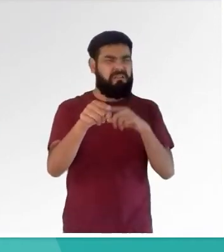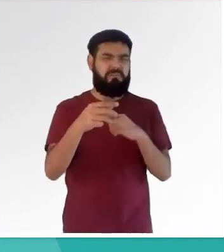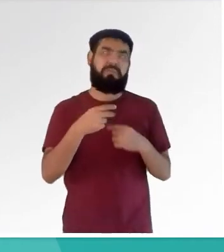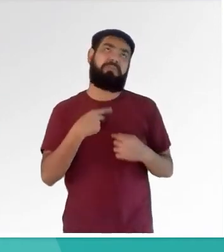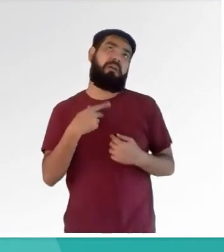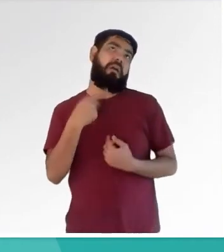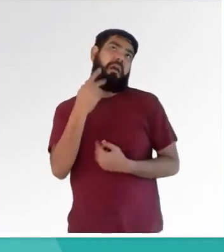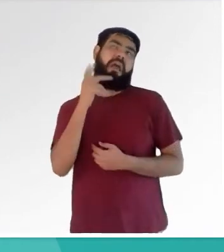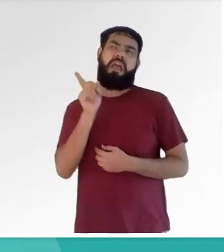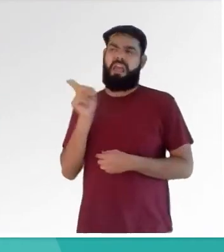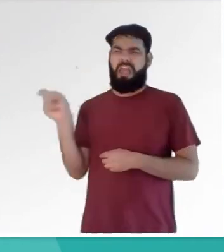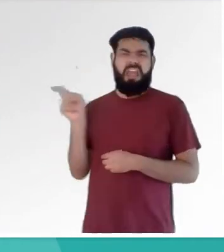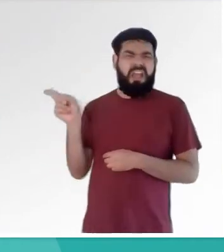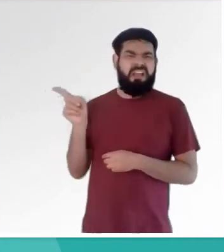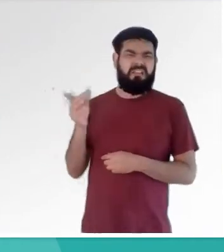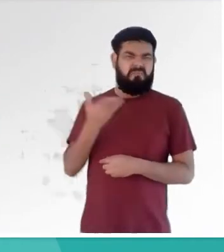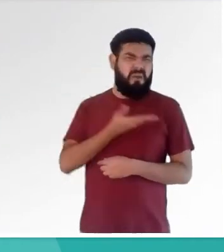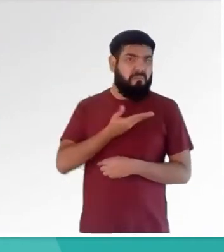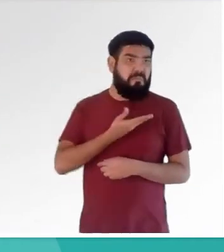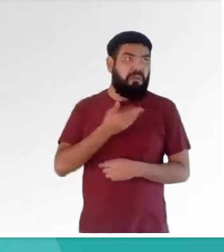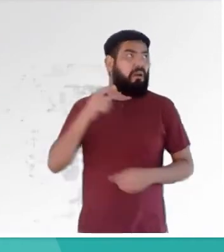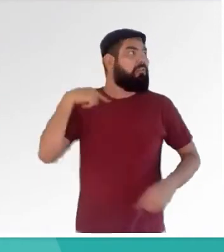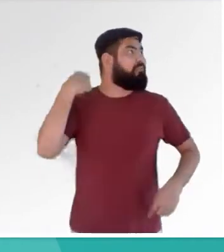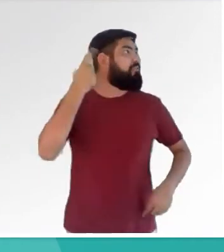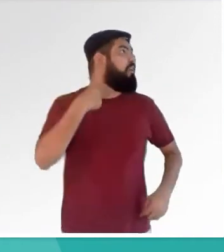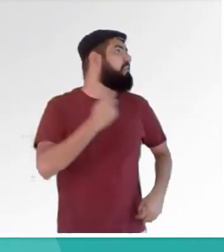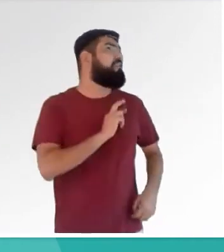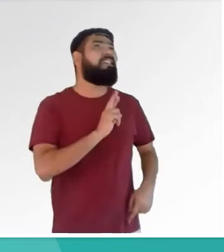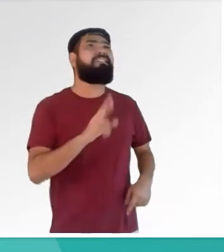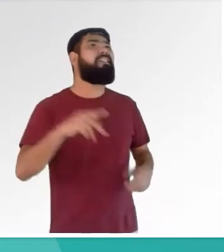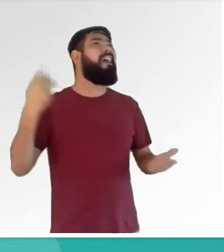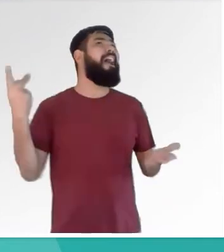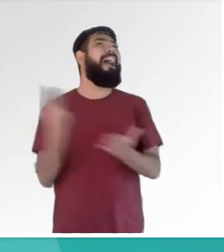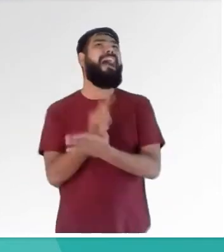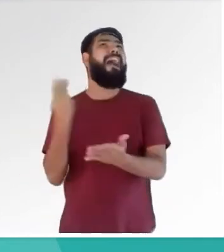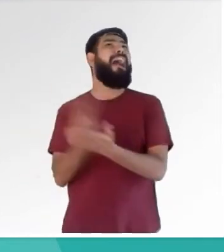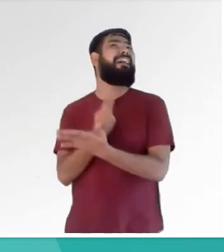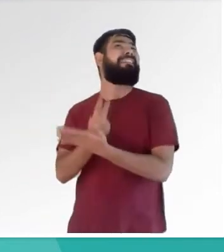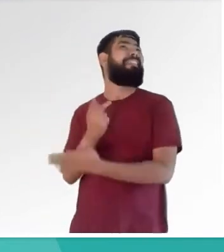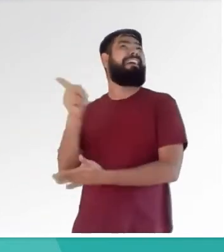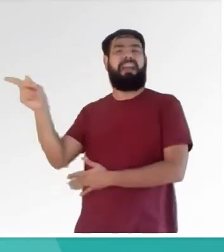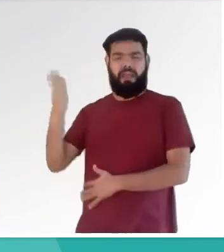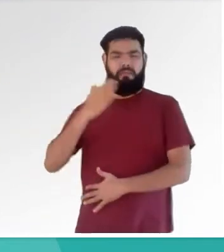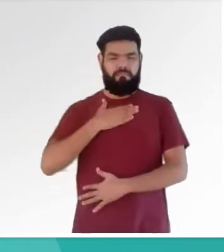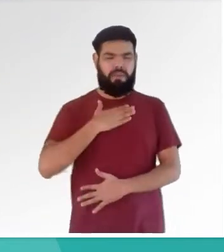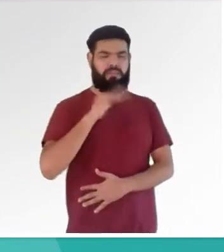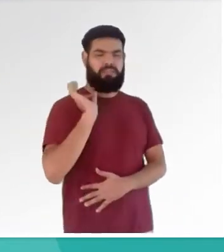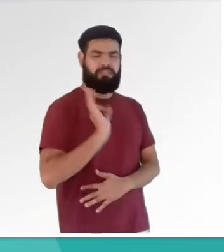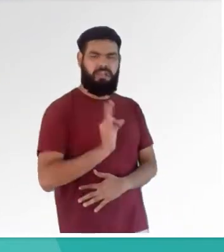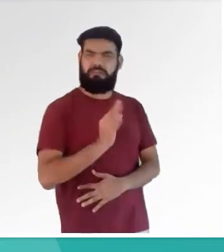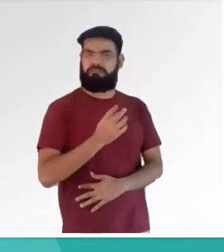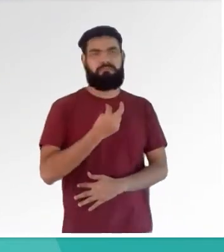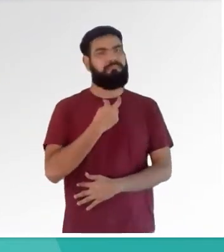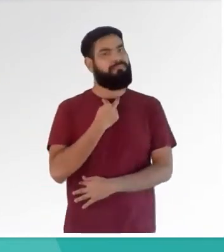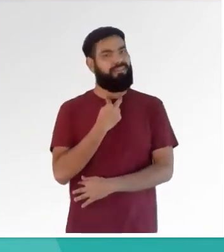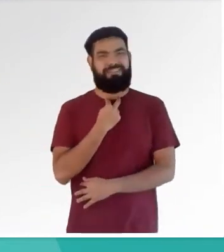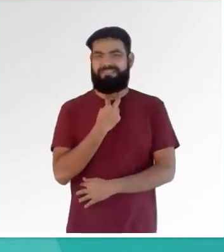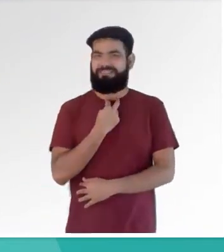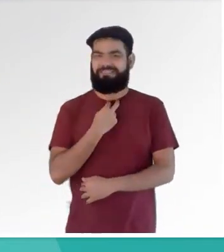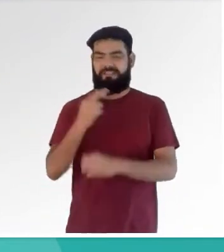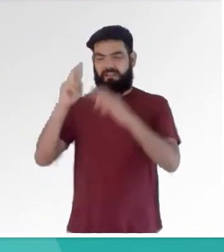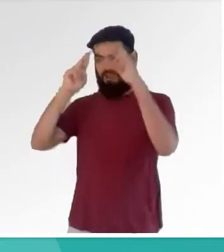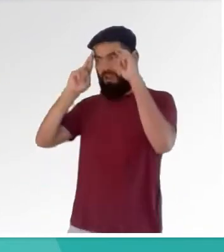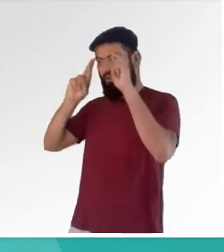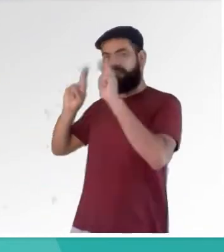meu irmão, que é diferente da minha, a dele está errada e a minha que está certa. Quando